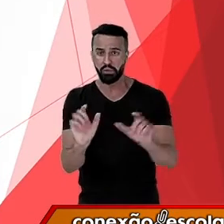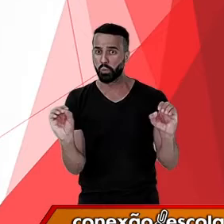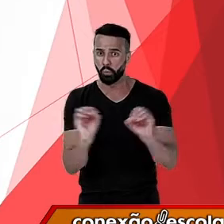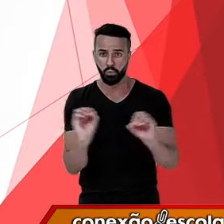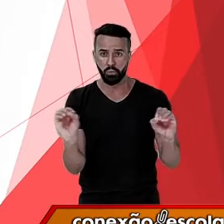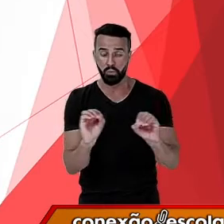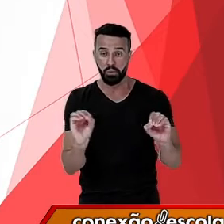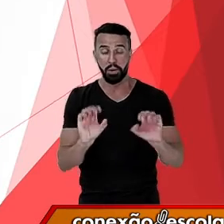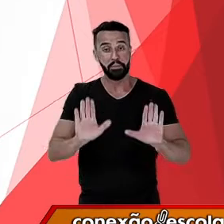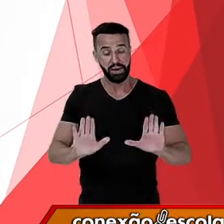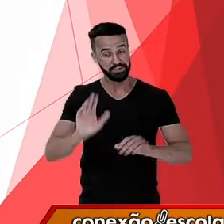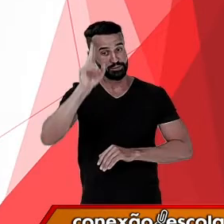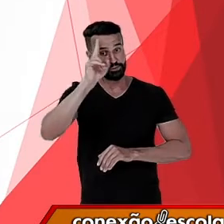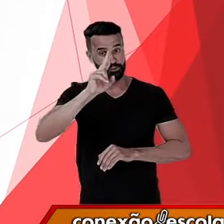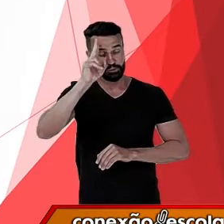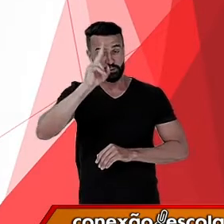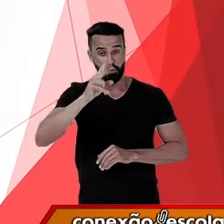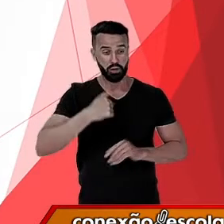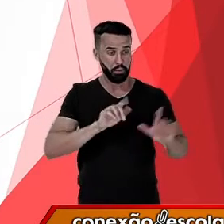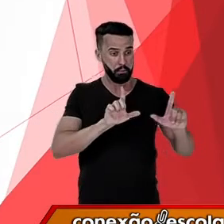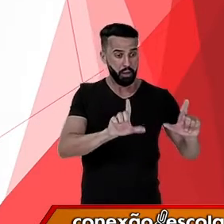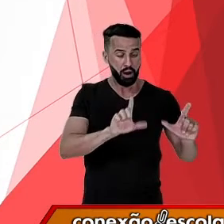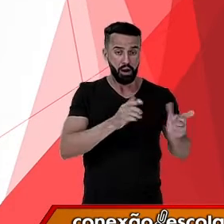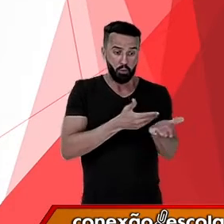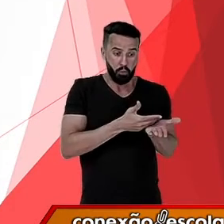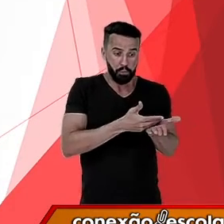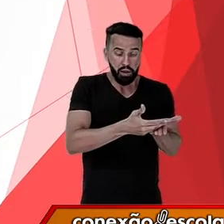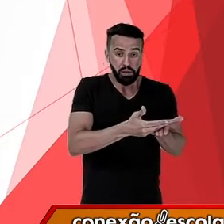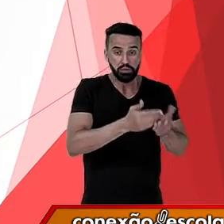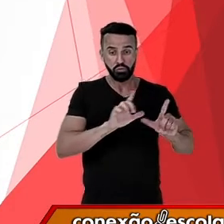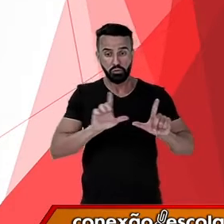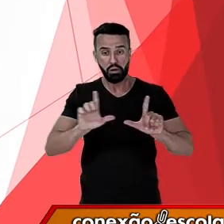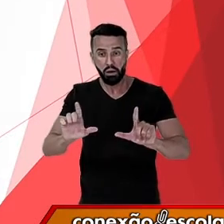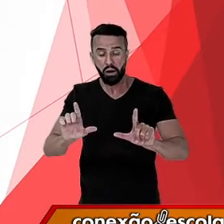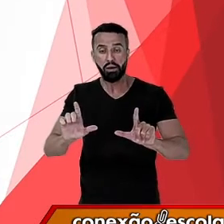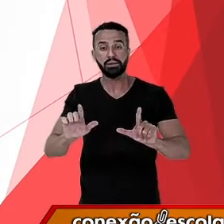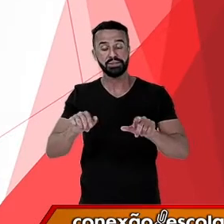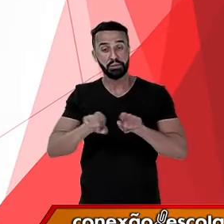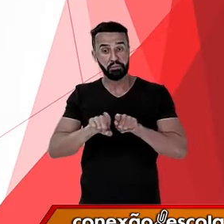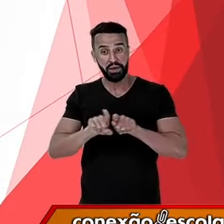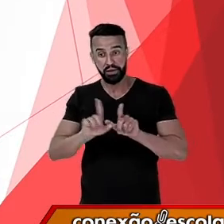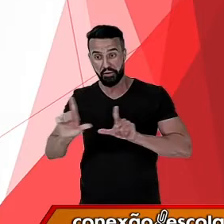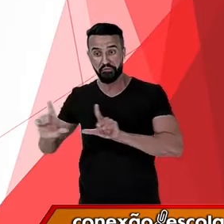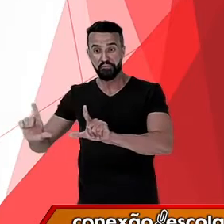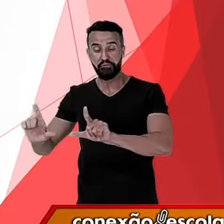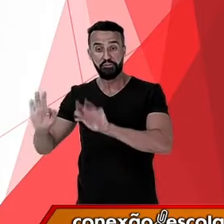com começo, com uma complicação e com um desfecho, com um fim.